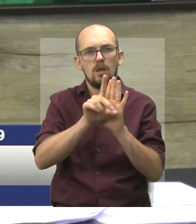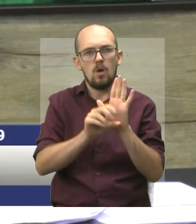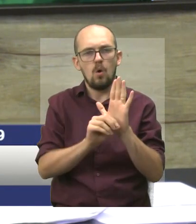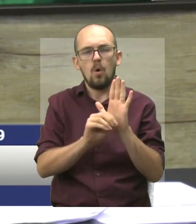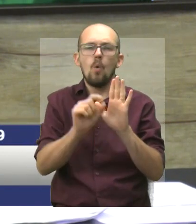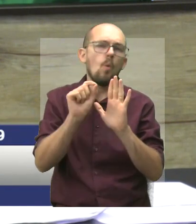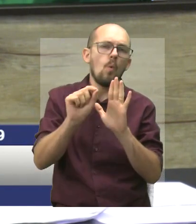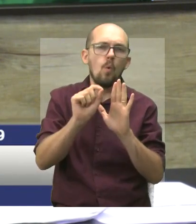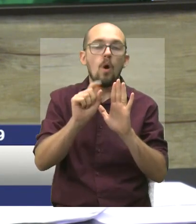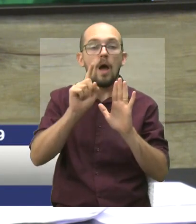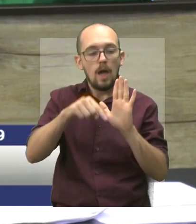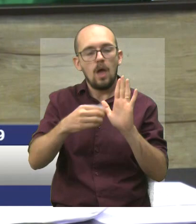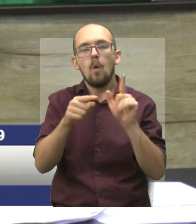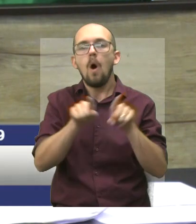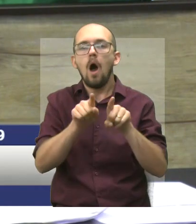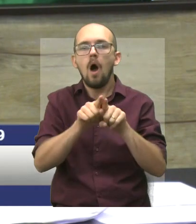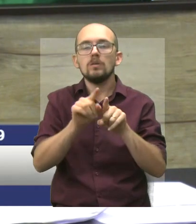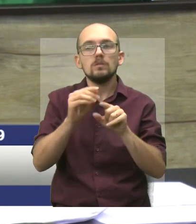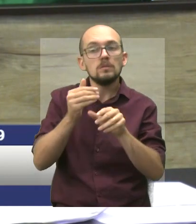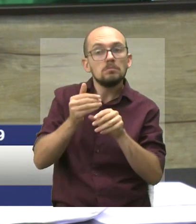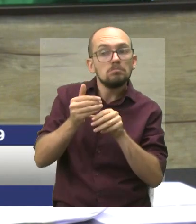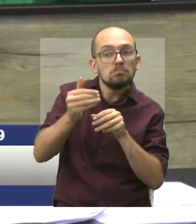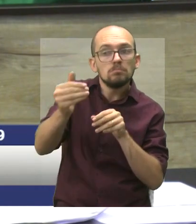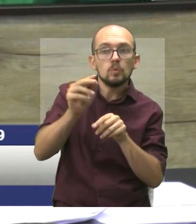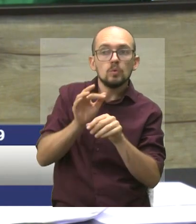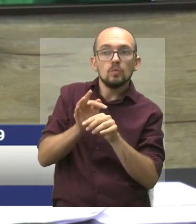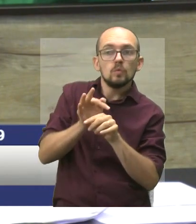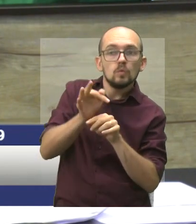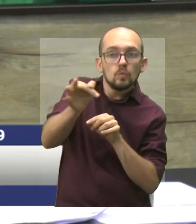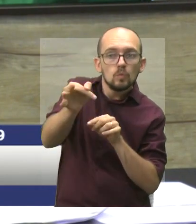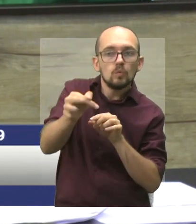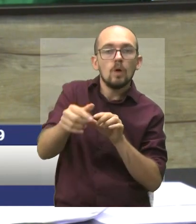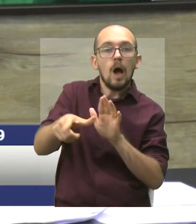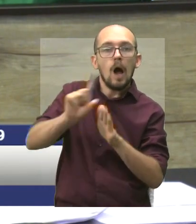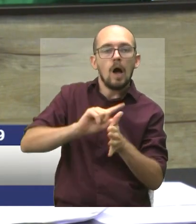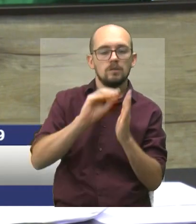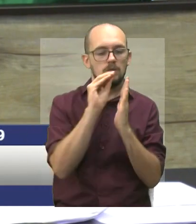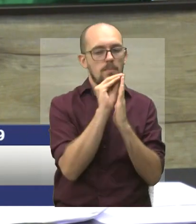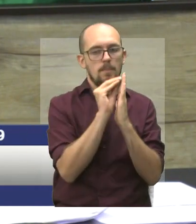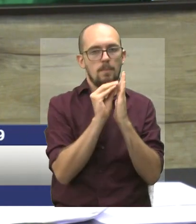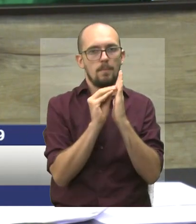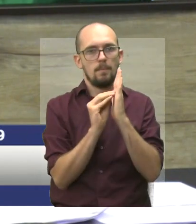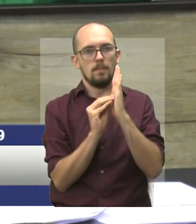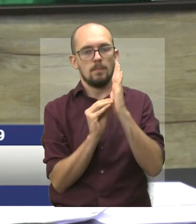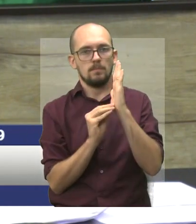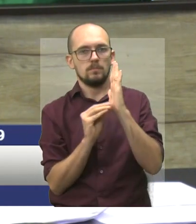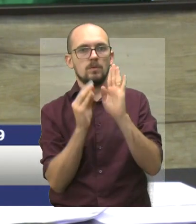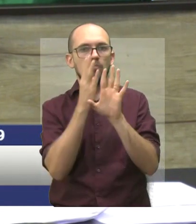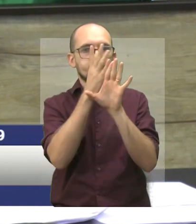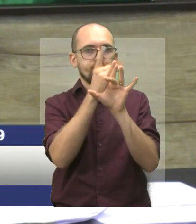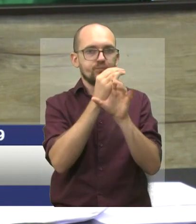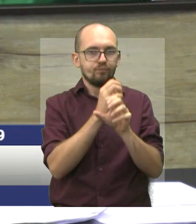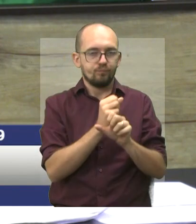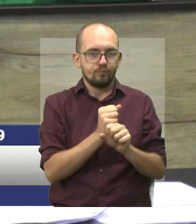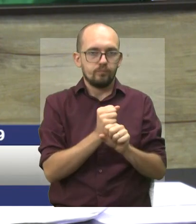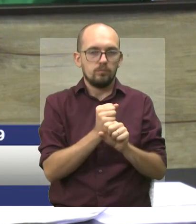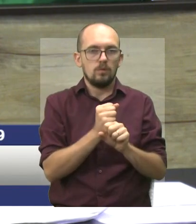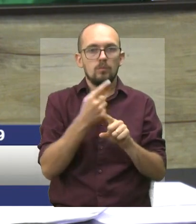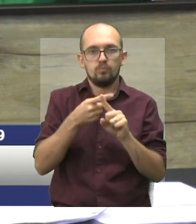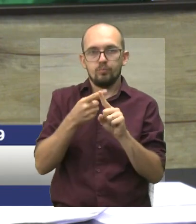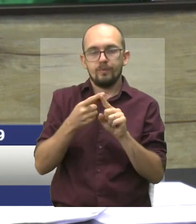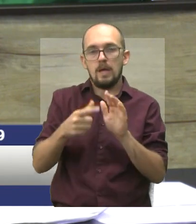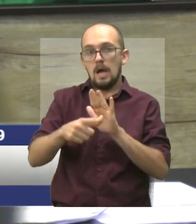para programação e transformação do PPA, que é o